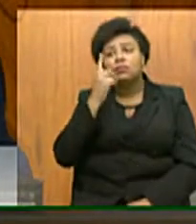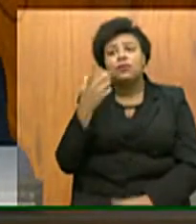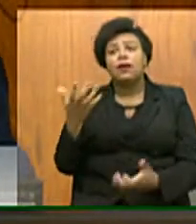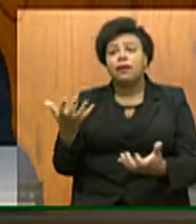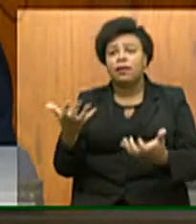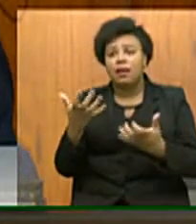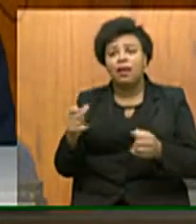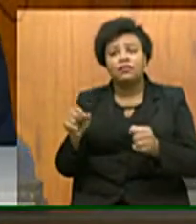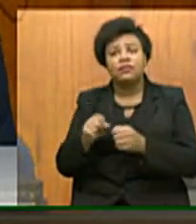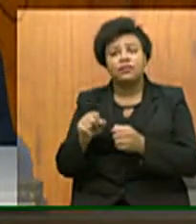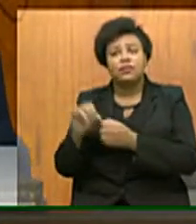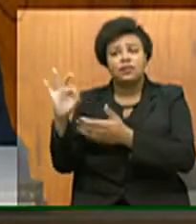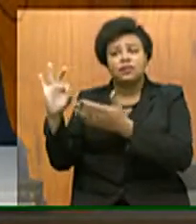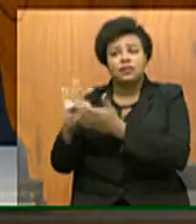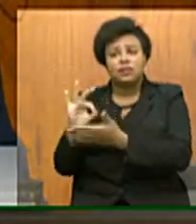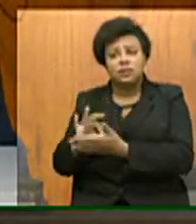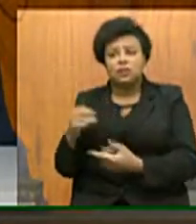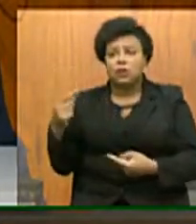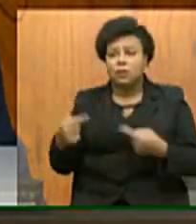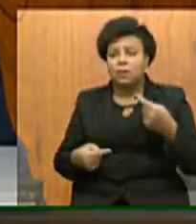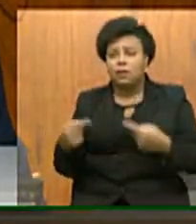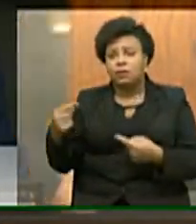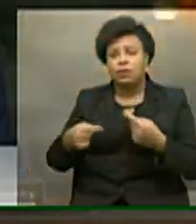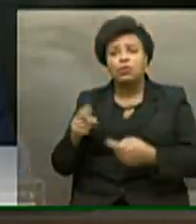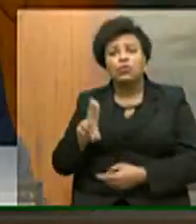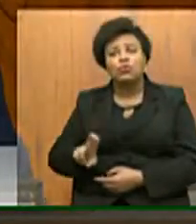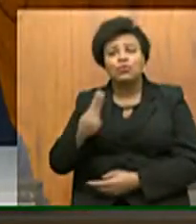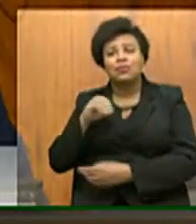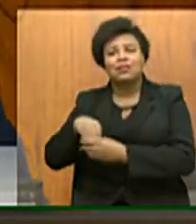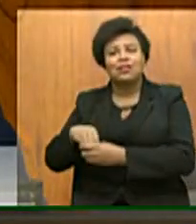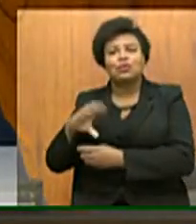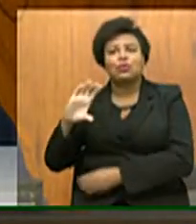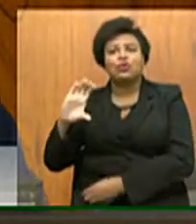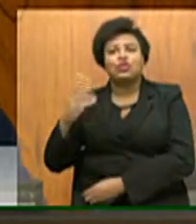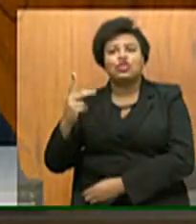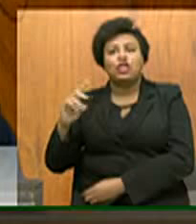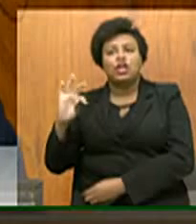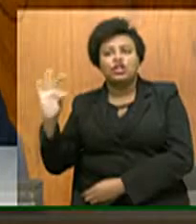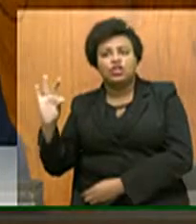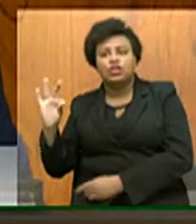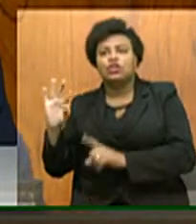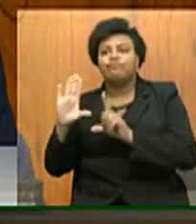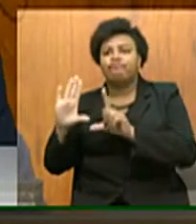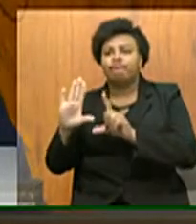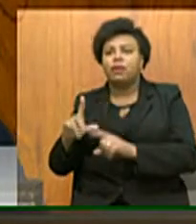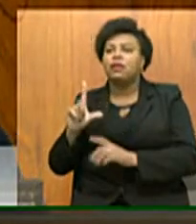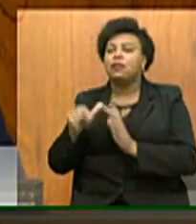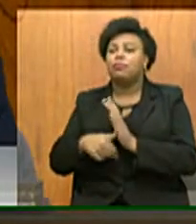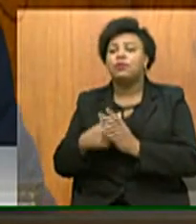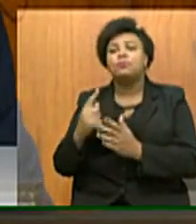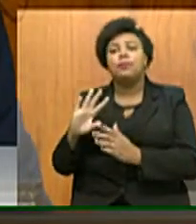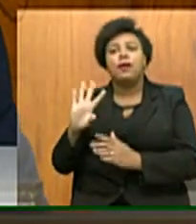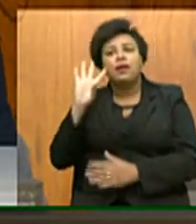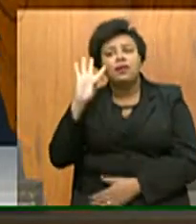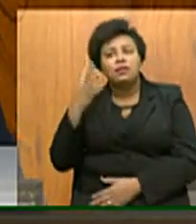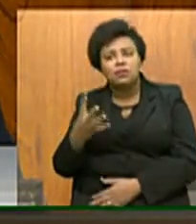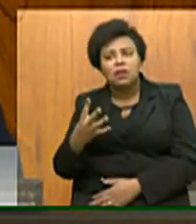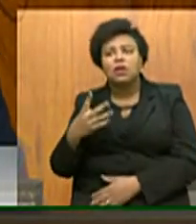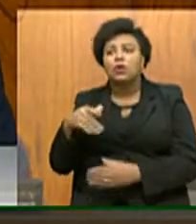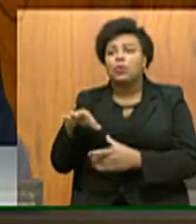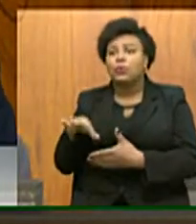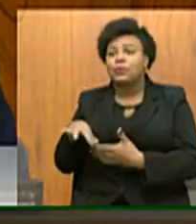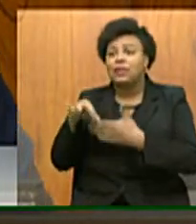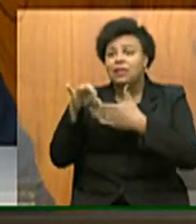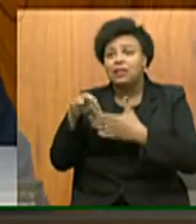desejarem fazer a inscrição para a discussão, que utilizem o chat. E posteriormente no encaminhamento que os